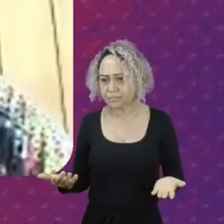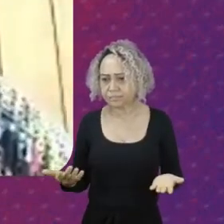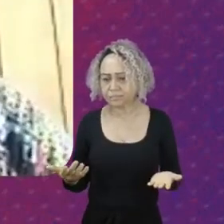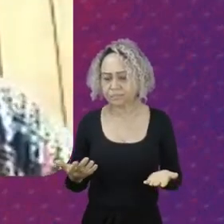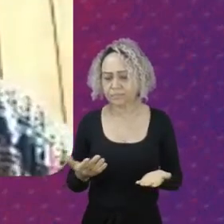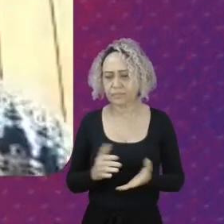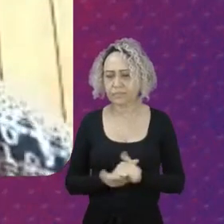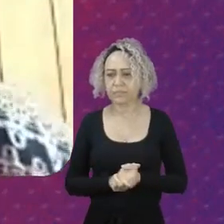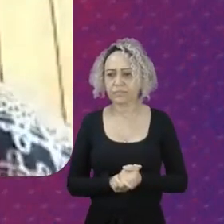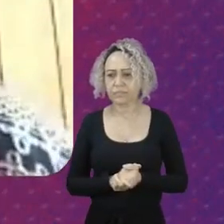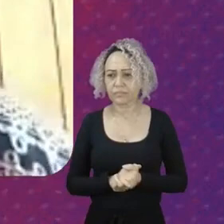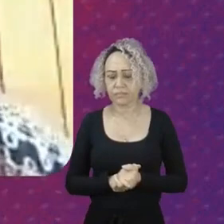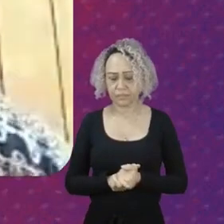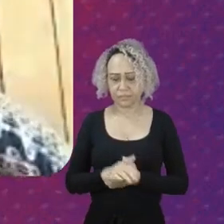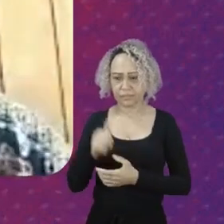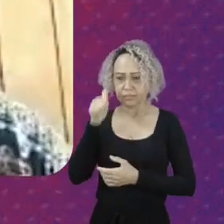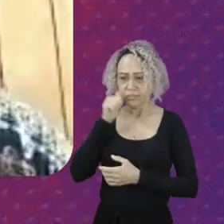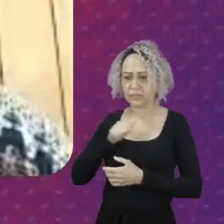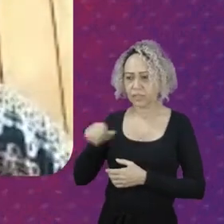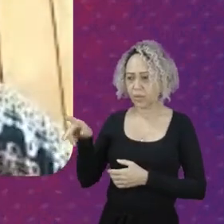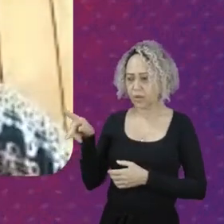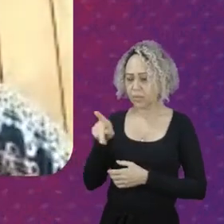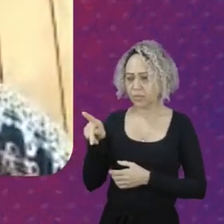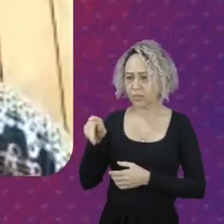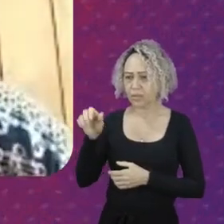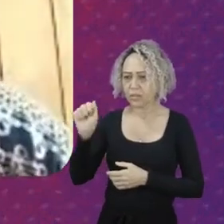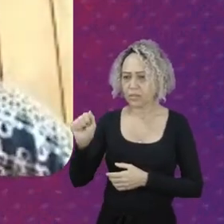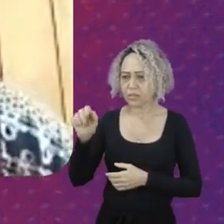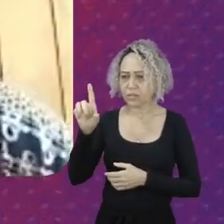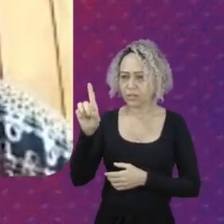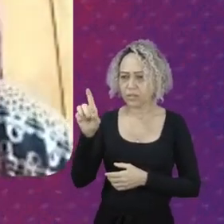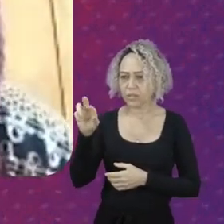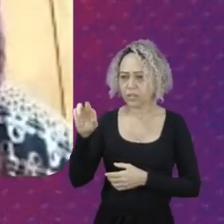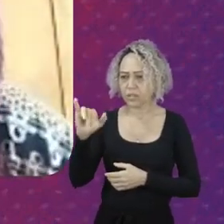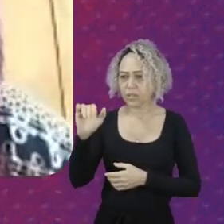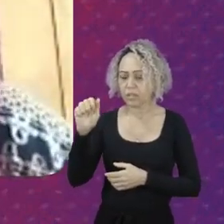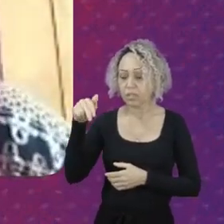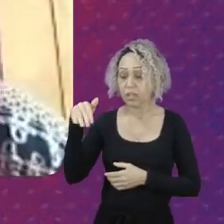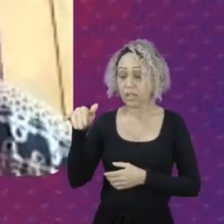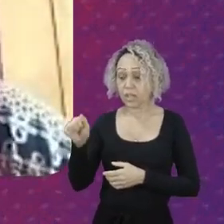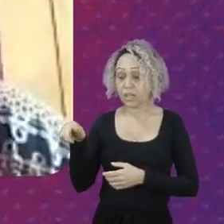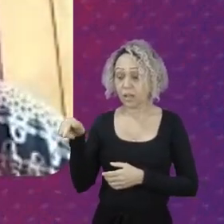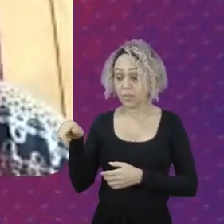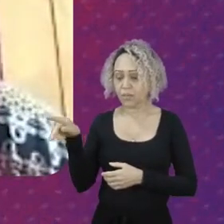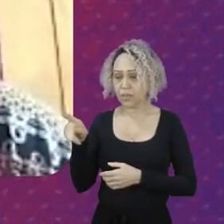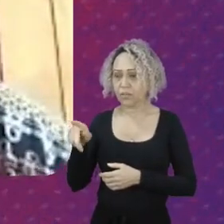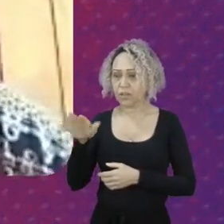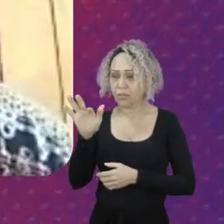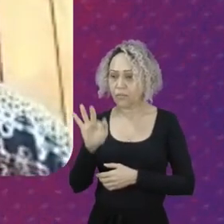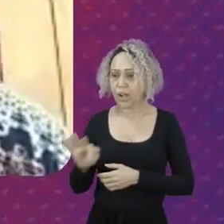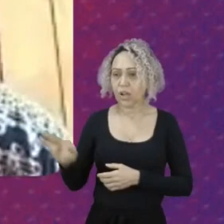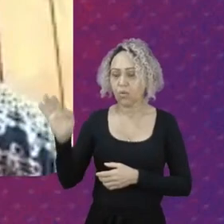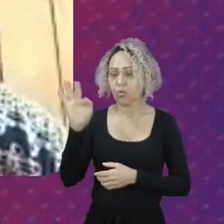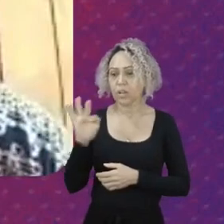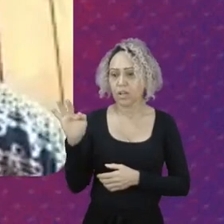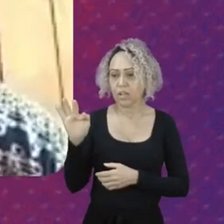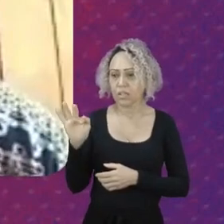A Adriana Facina, professora da Faculdade de